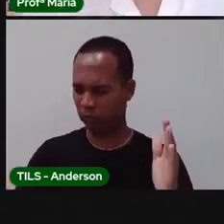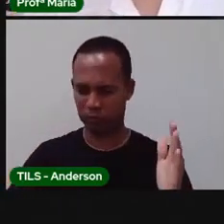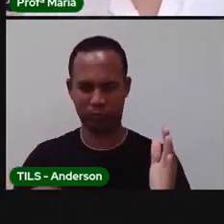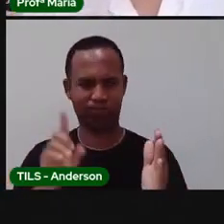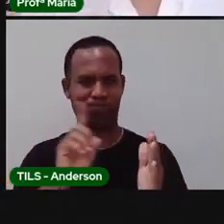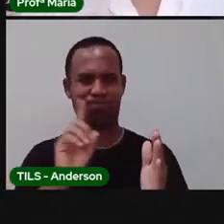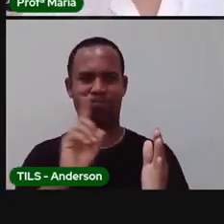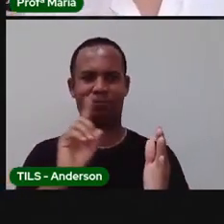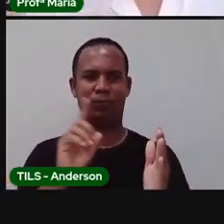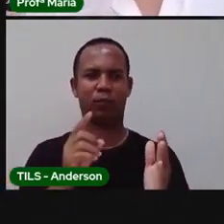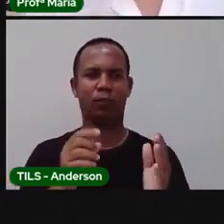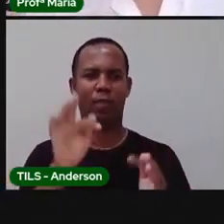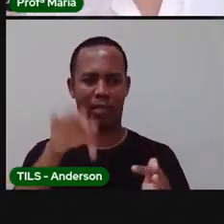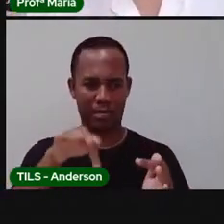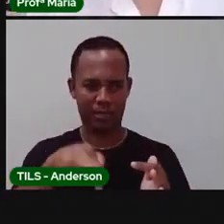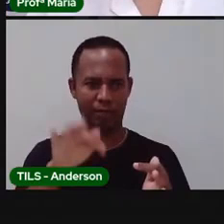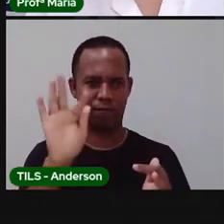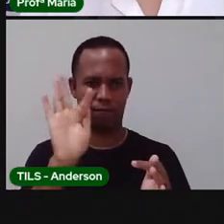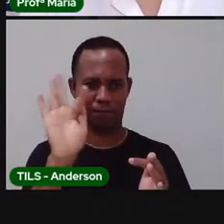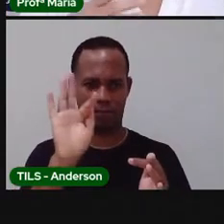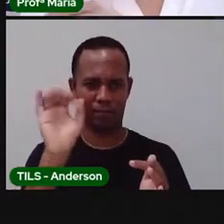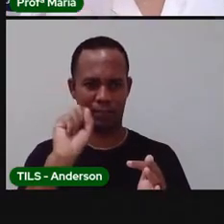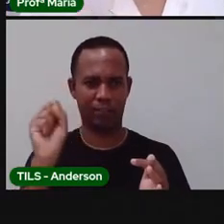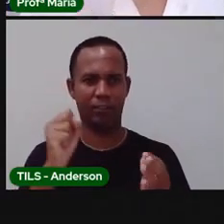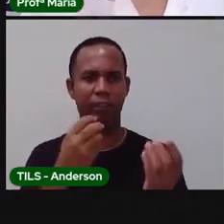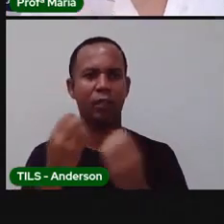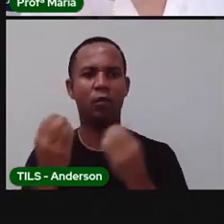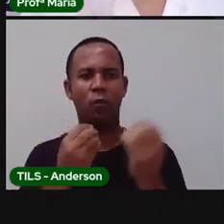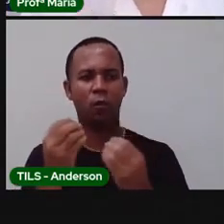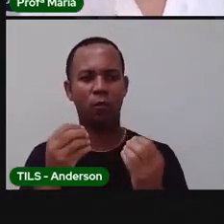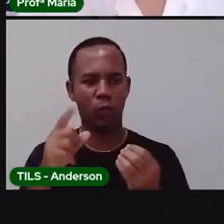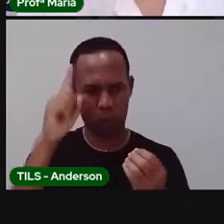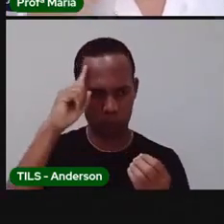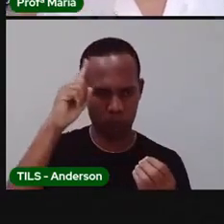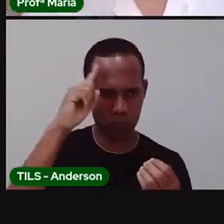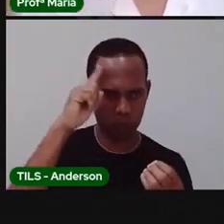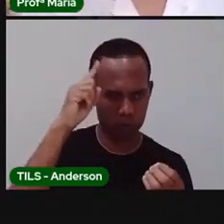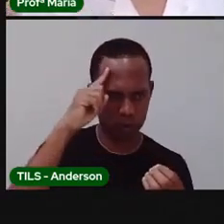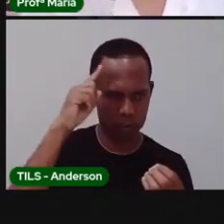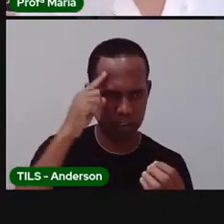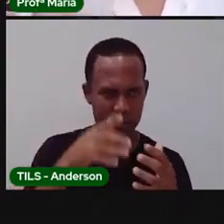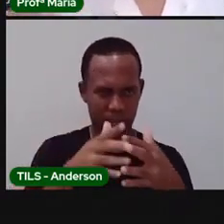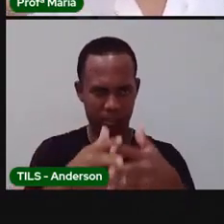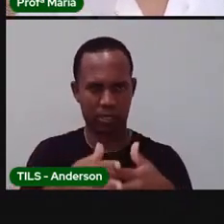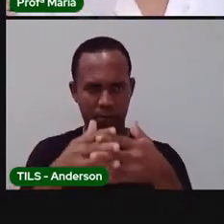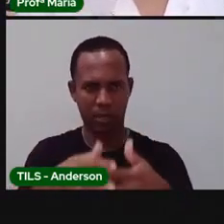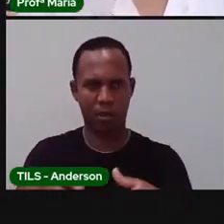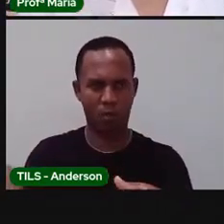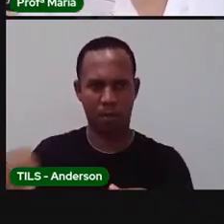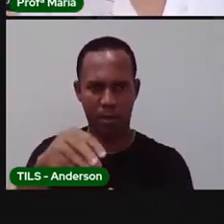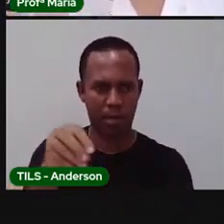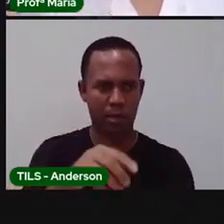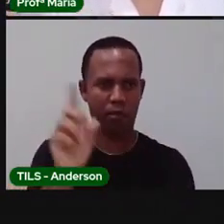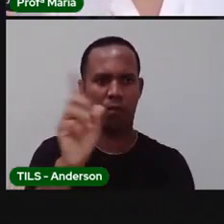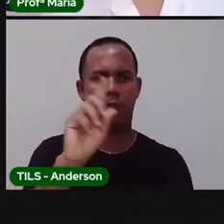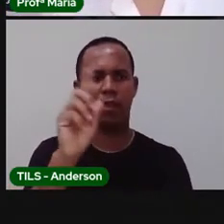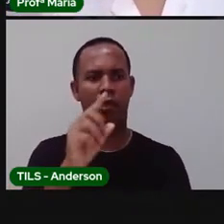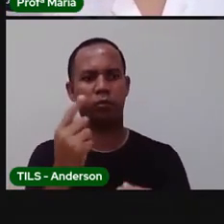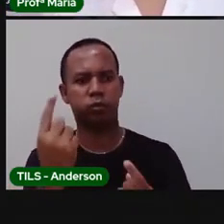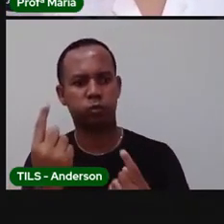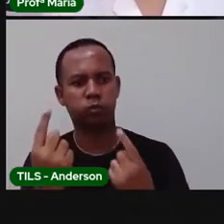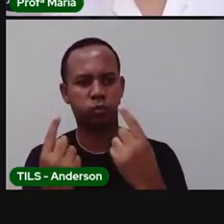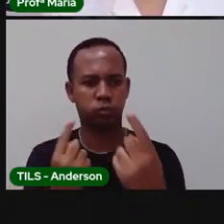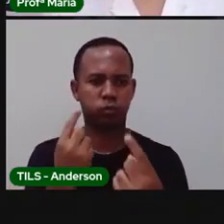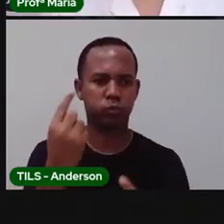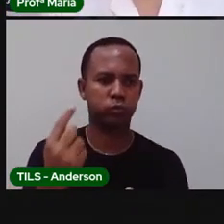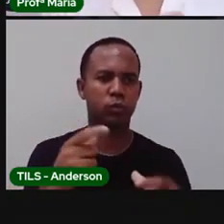coleta de lixo em feira ela é esporádica, que ela não acontece todos os dias, que ela acontece, né, com dias marcados.